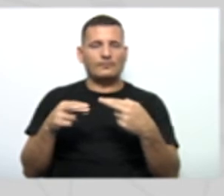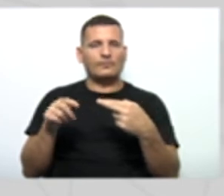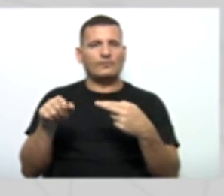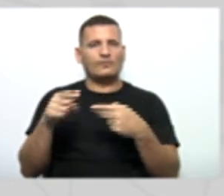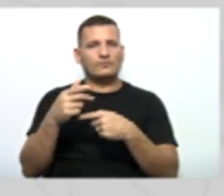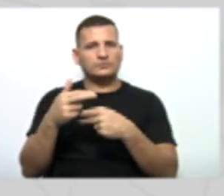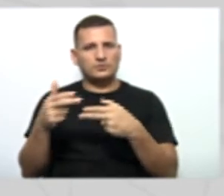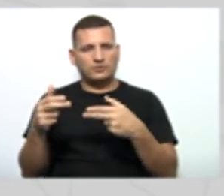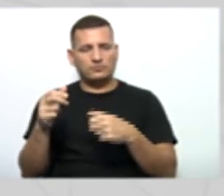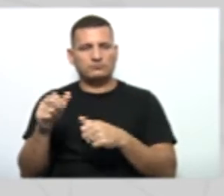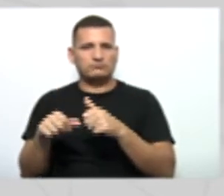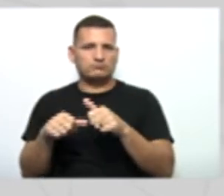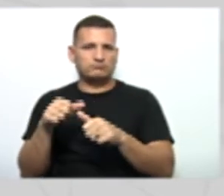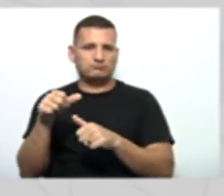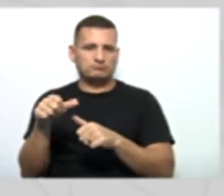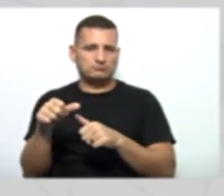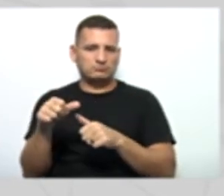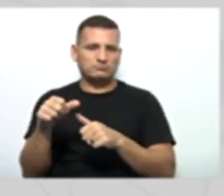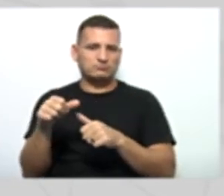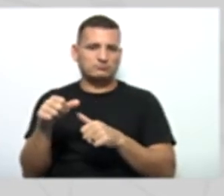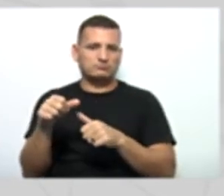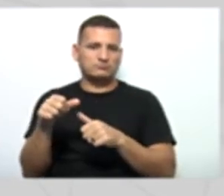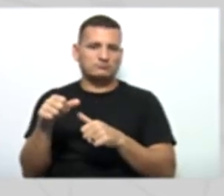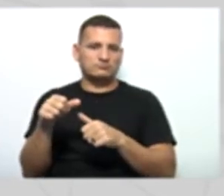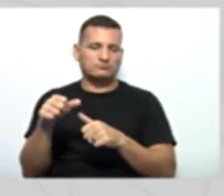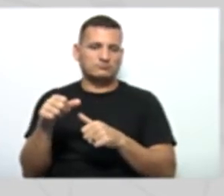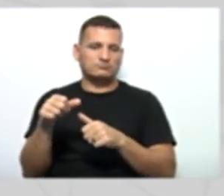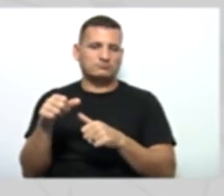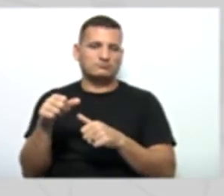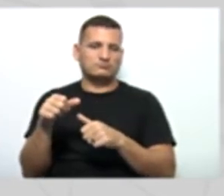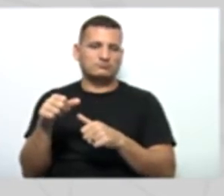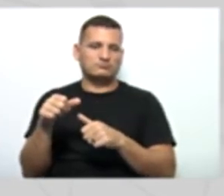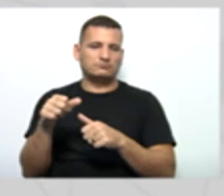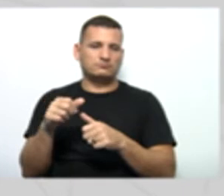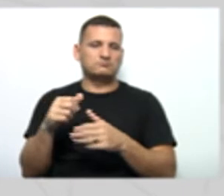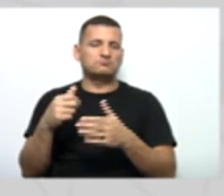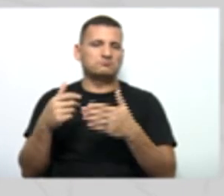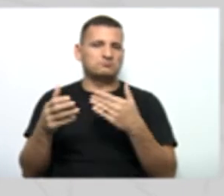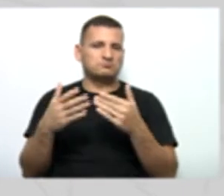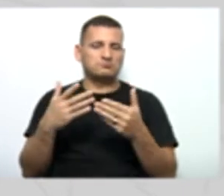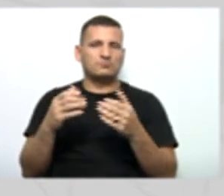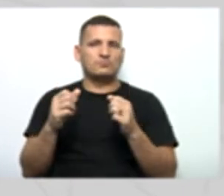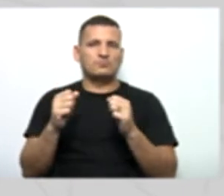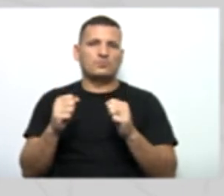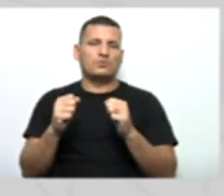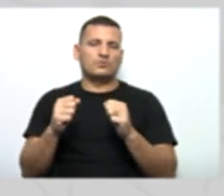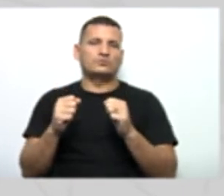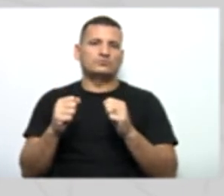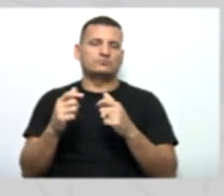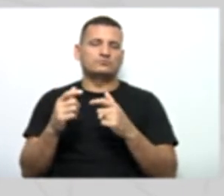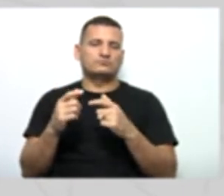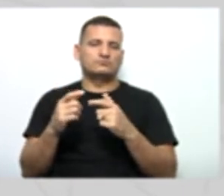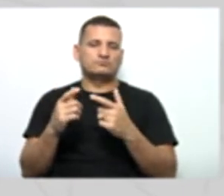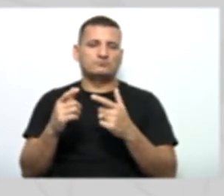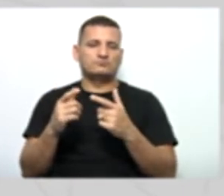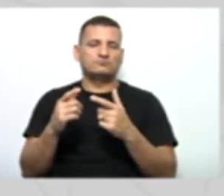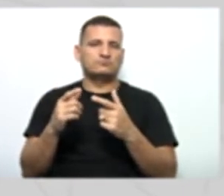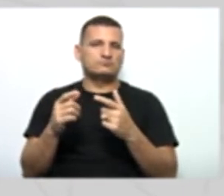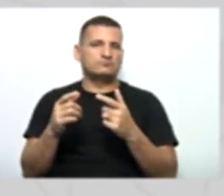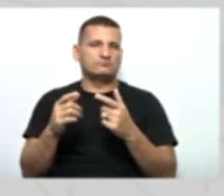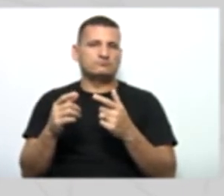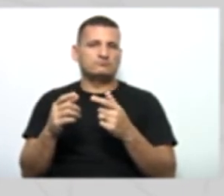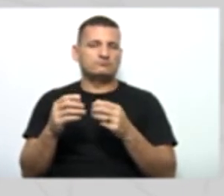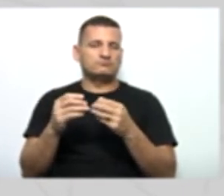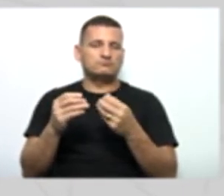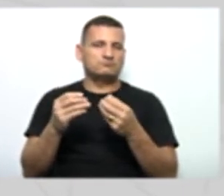depende, né? Independente pode afetar o objeto. Então assim, ó, quer dizer o